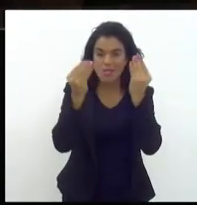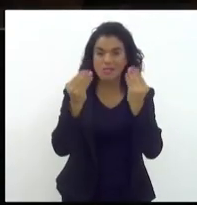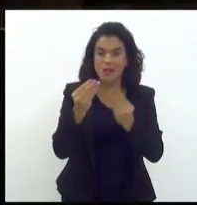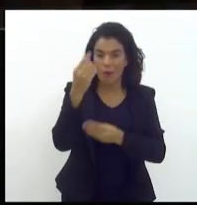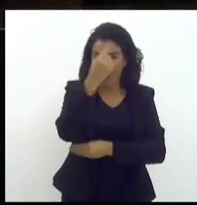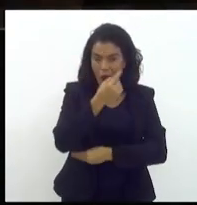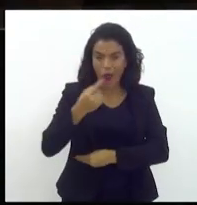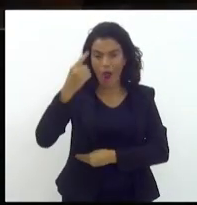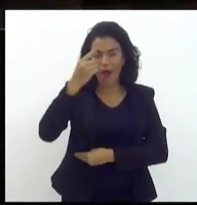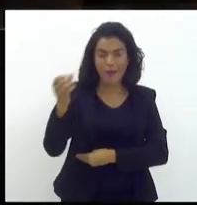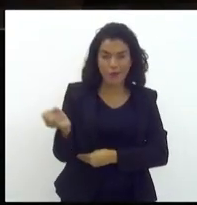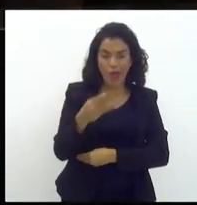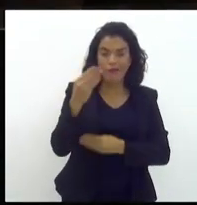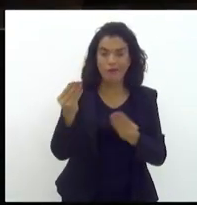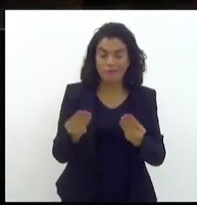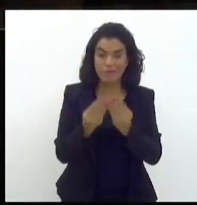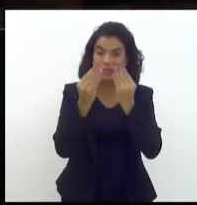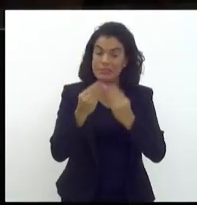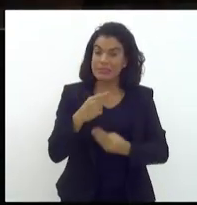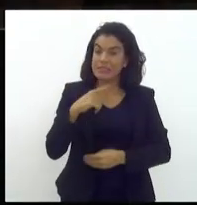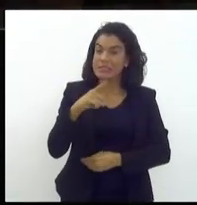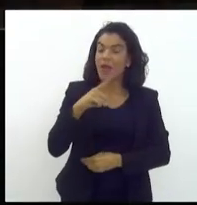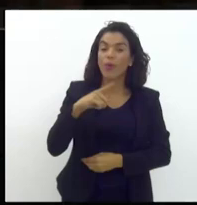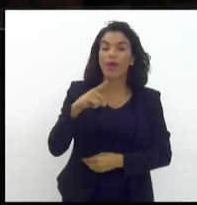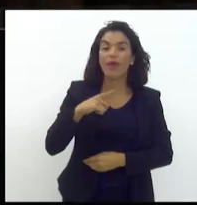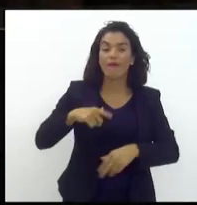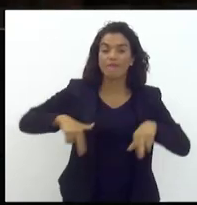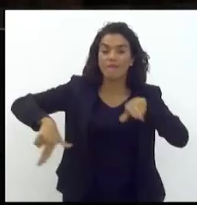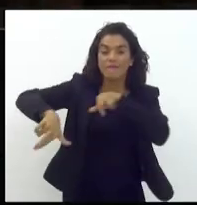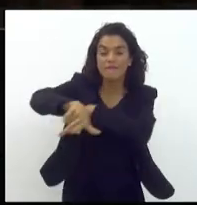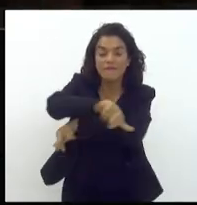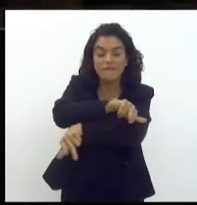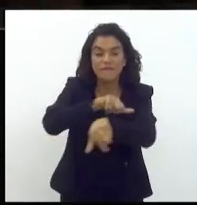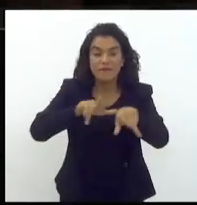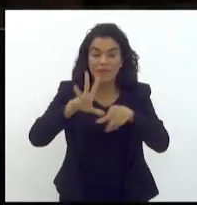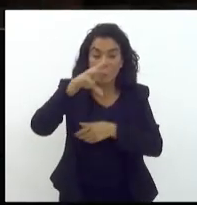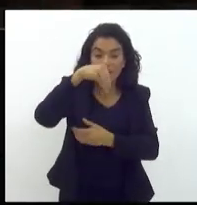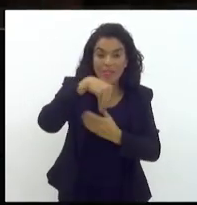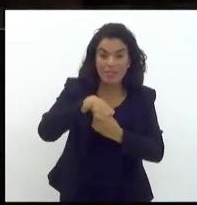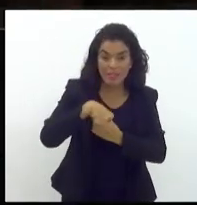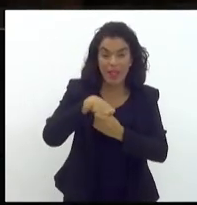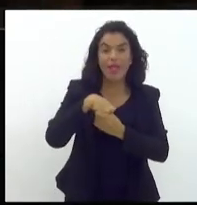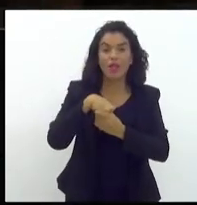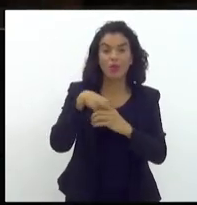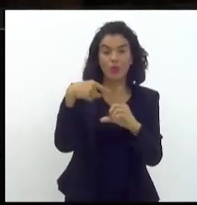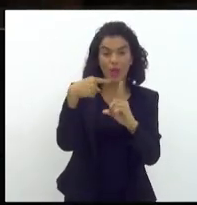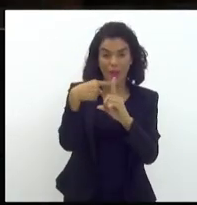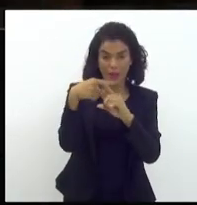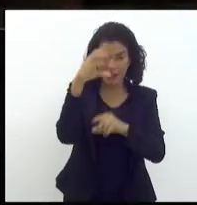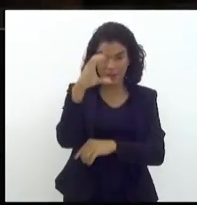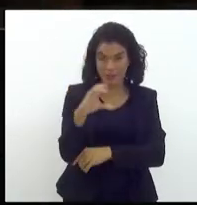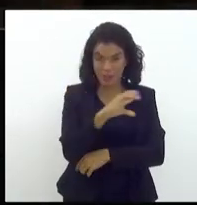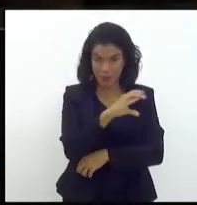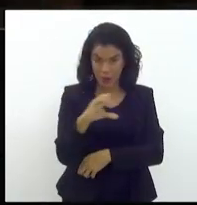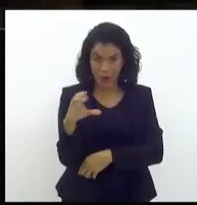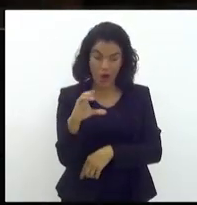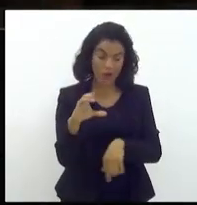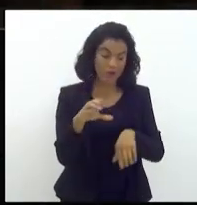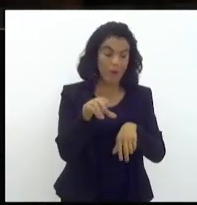peculiaridade porque se mistura na igreja os católicos que vão